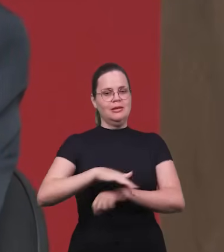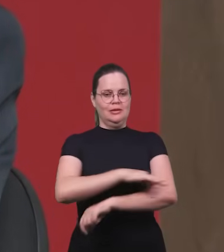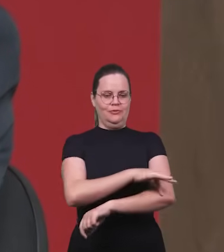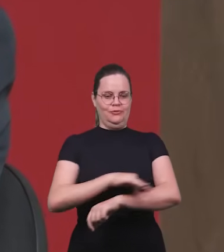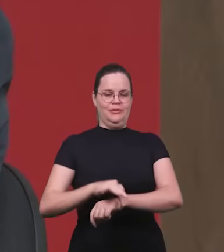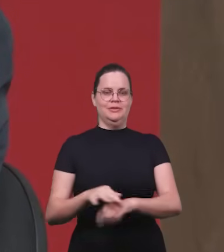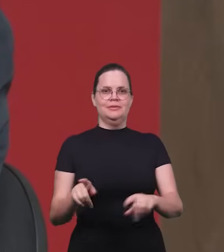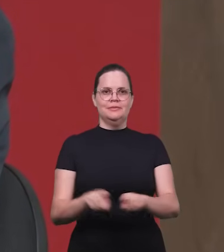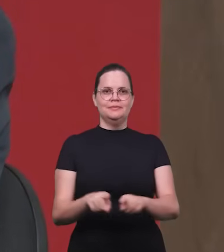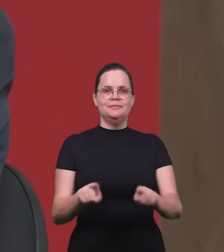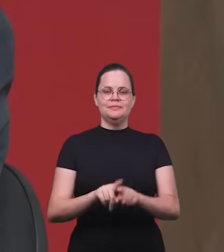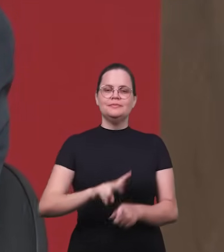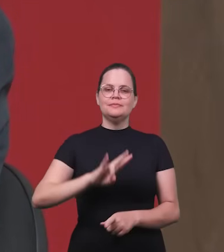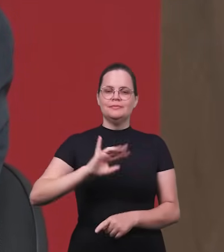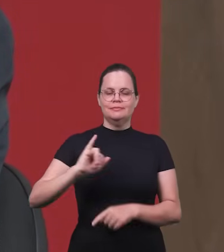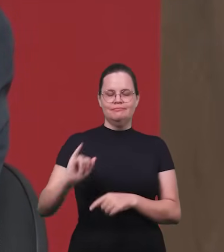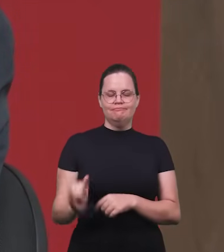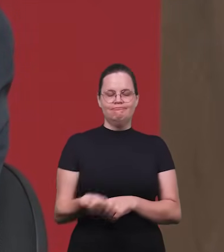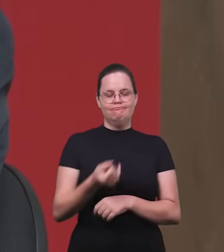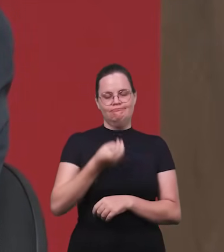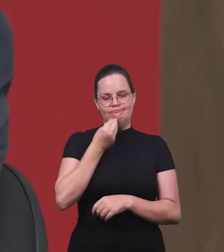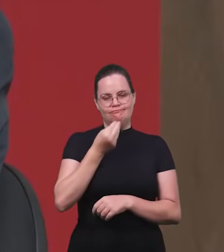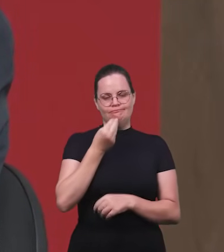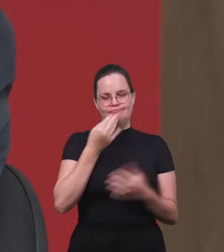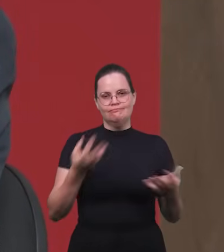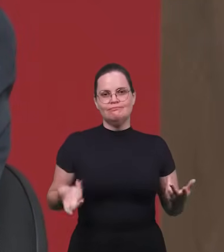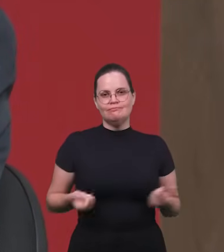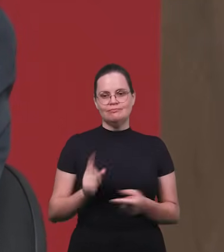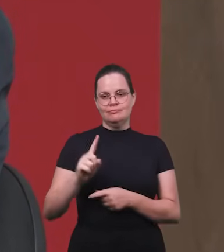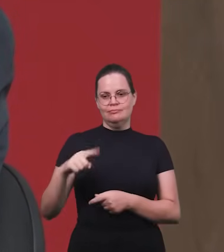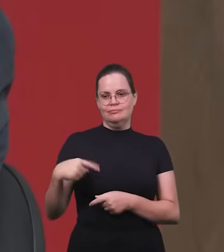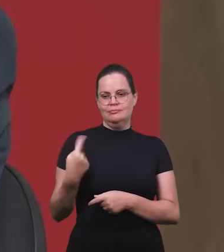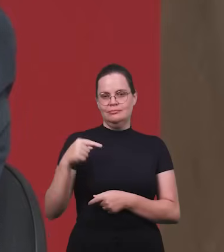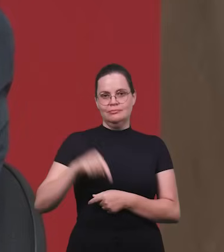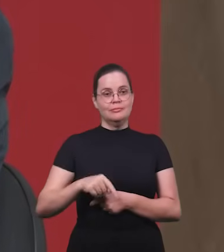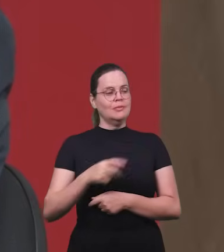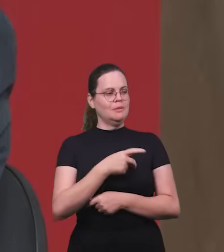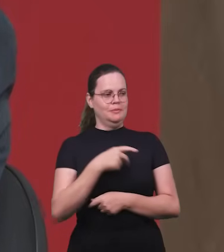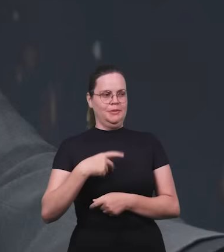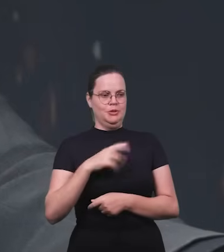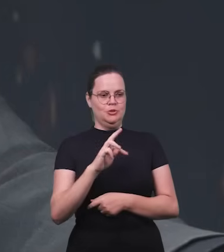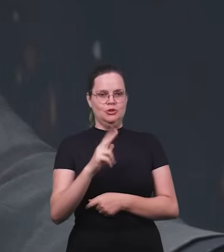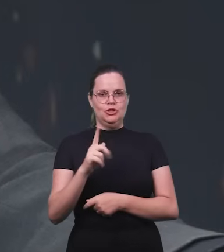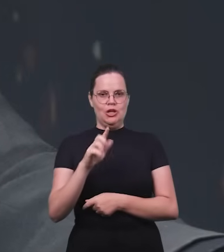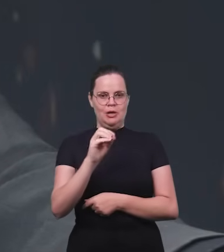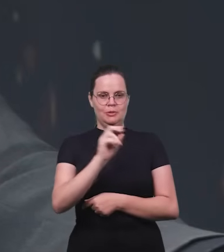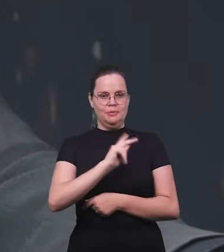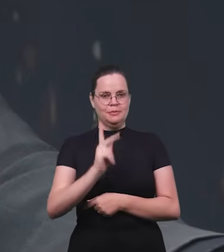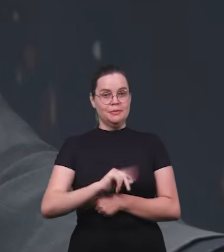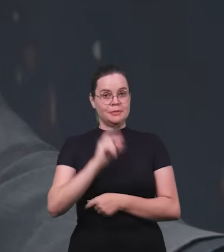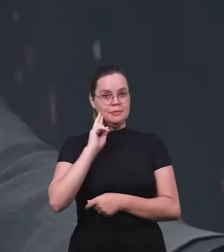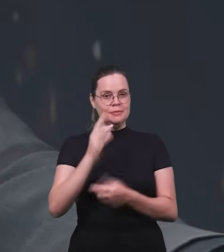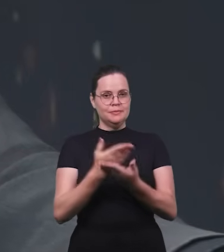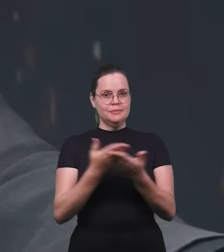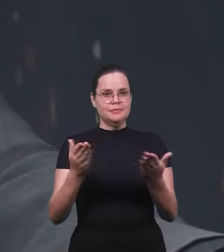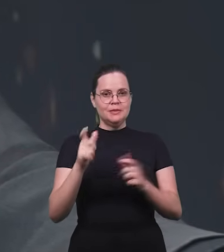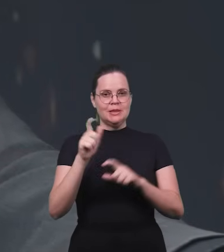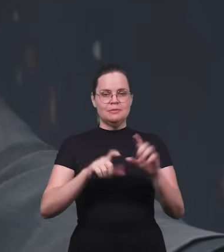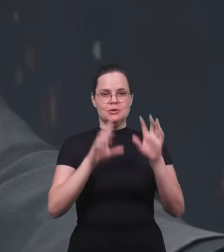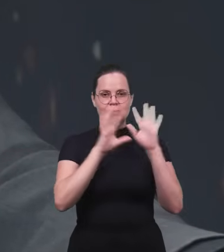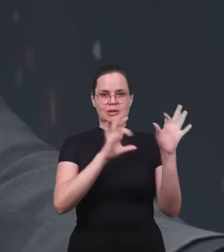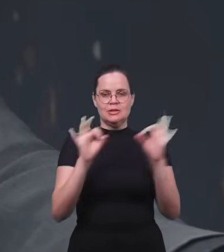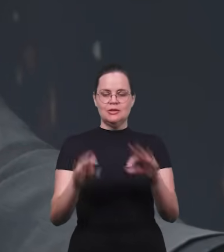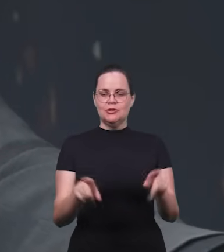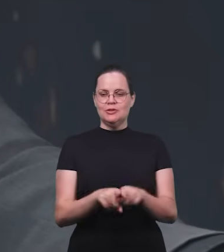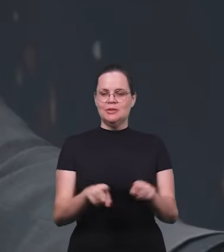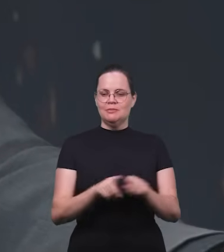em física e vai ser muito importante aqui para o nosso assunto, né? Pastor Tiago, paz do Senhor. Pai do Senhor, os irmãos que estão nos assistindo, Pai do Senhor, os irmãos aqui,